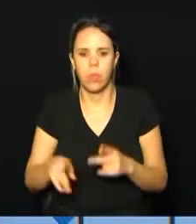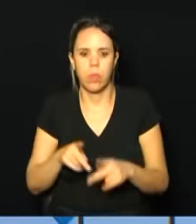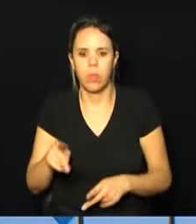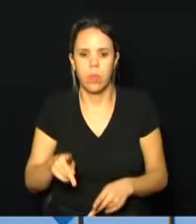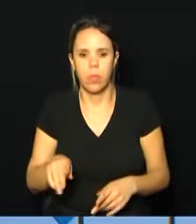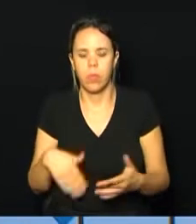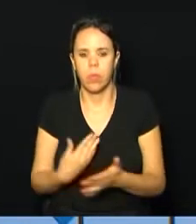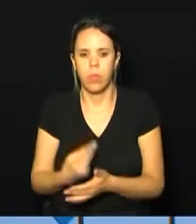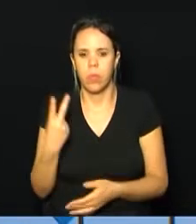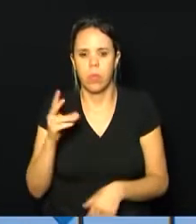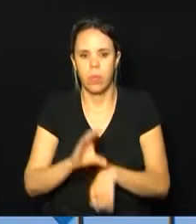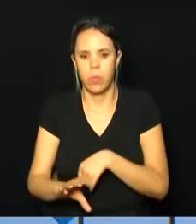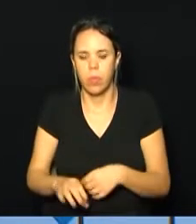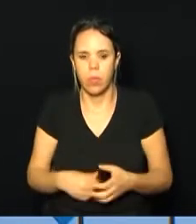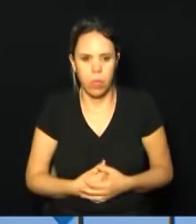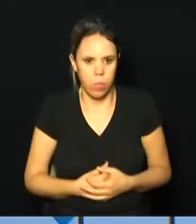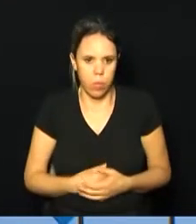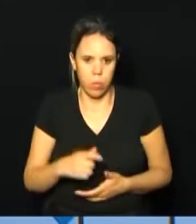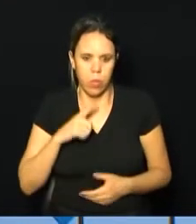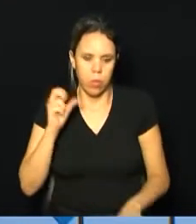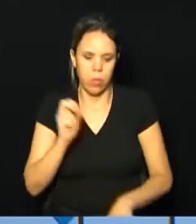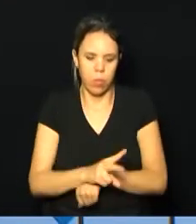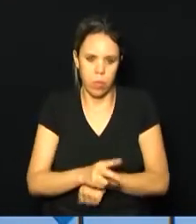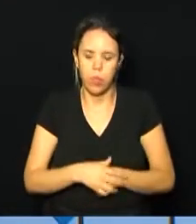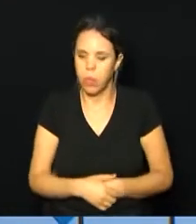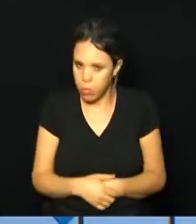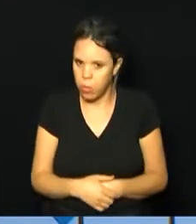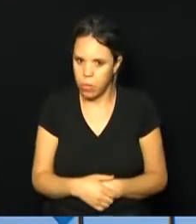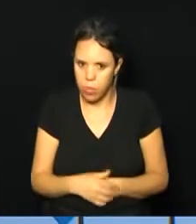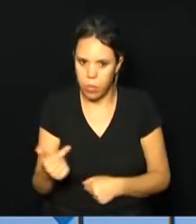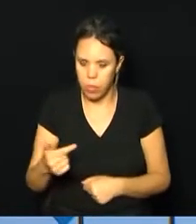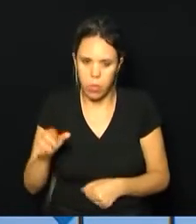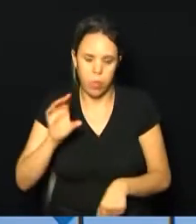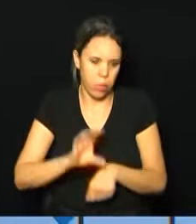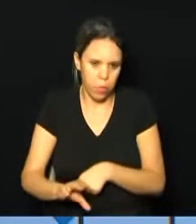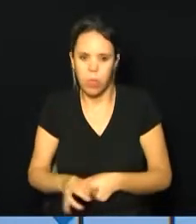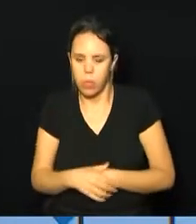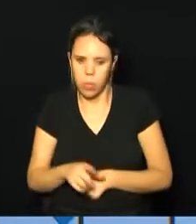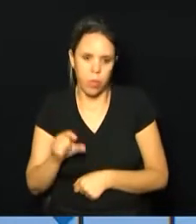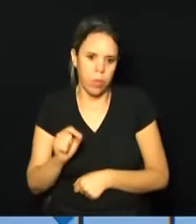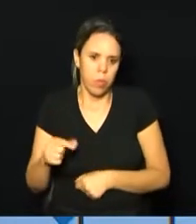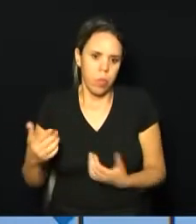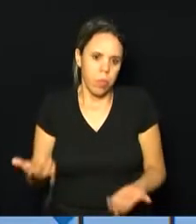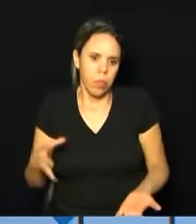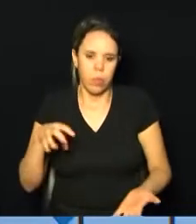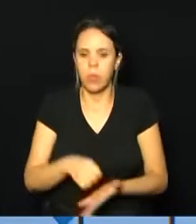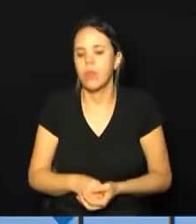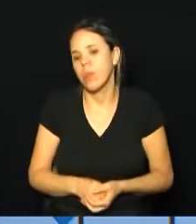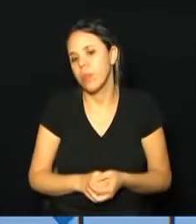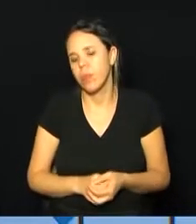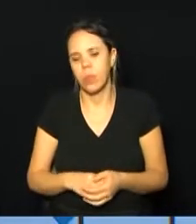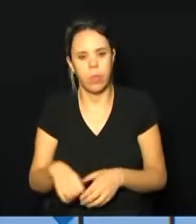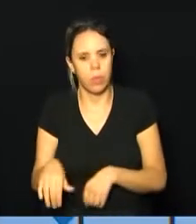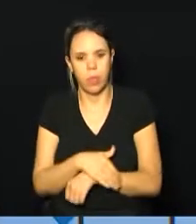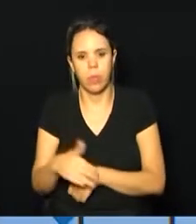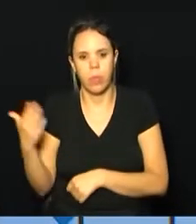até 2 cursos, desde que tenham vagas remanescentes para o segundo curso escolhido. As inscrições são pelo